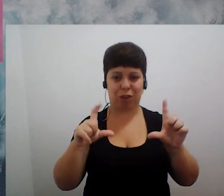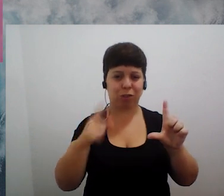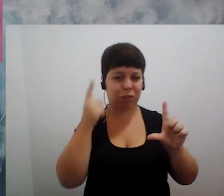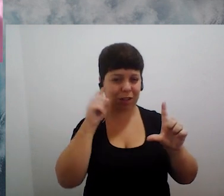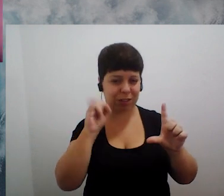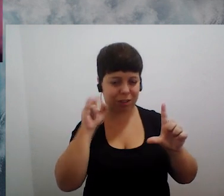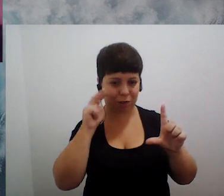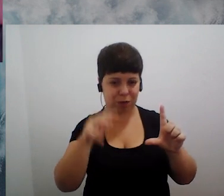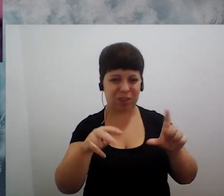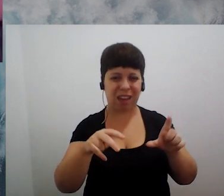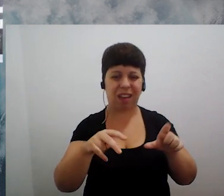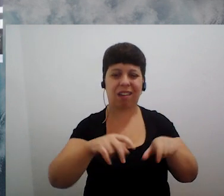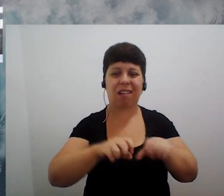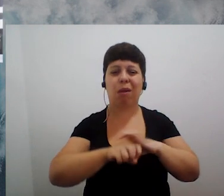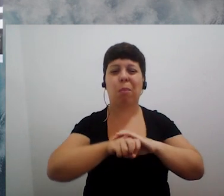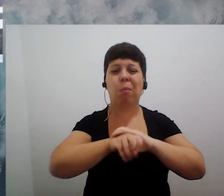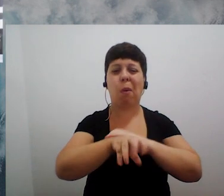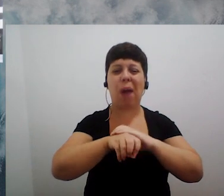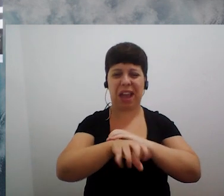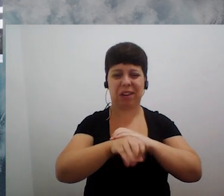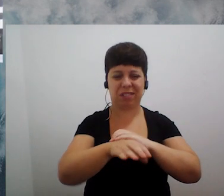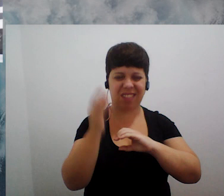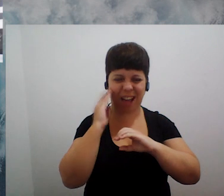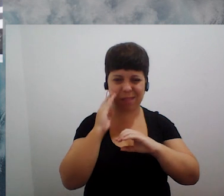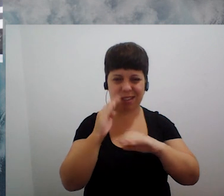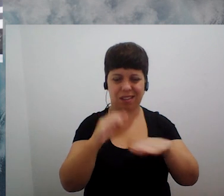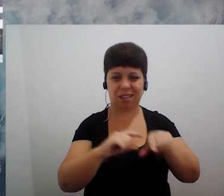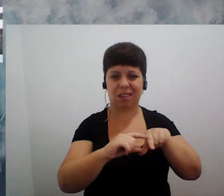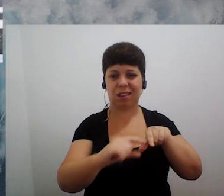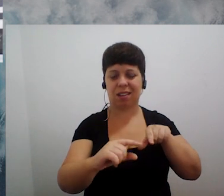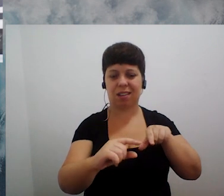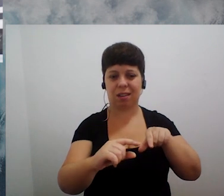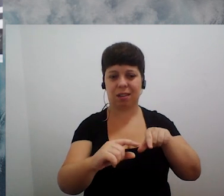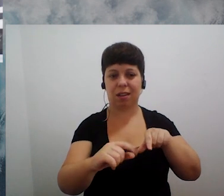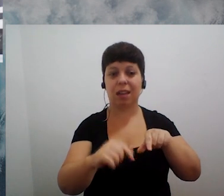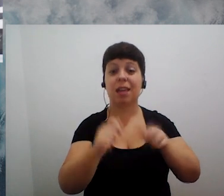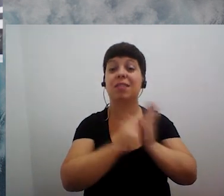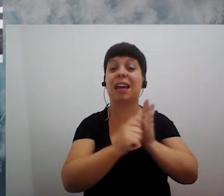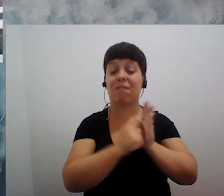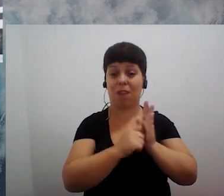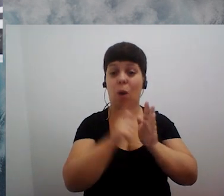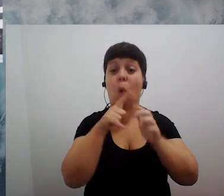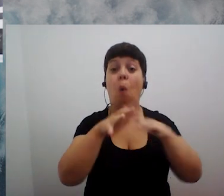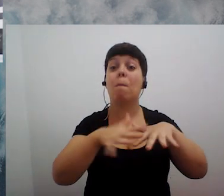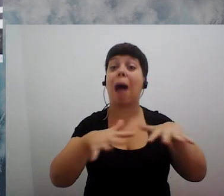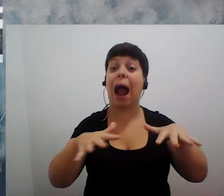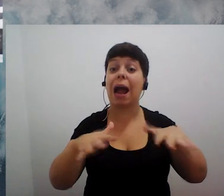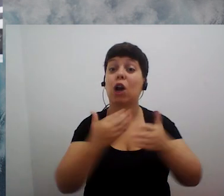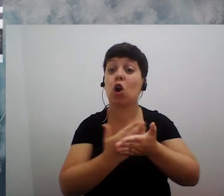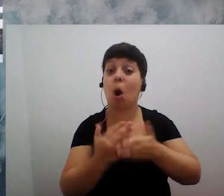é brilhante. É assim, vocês já viram de um bueiro? O pessoal pegou uma boca de lobo, um bueiro assim, escreve assim, o mar começa